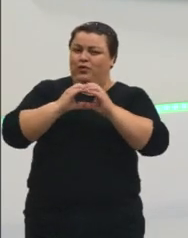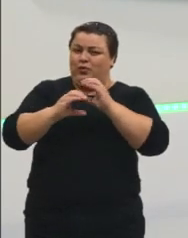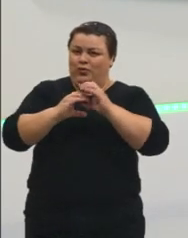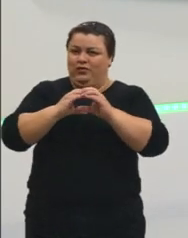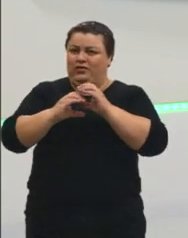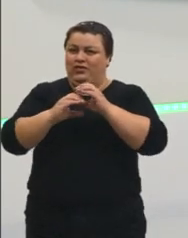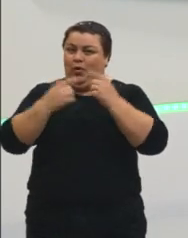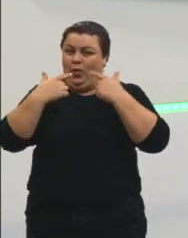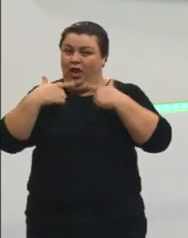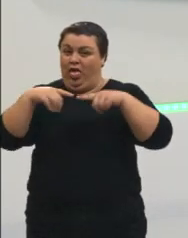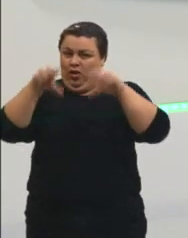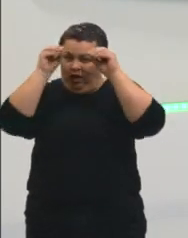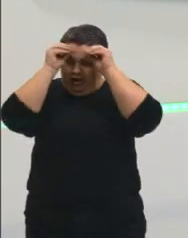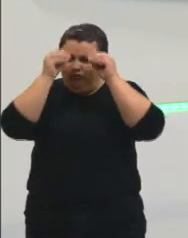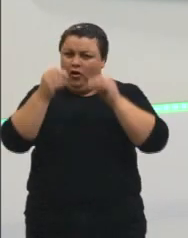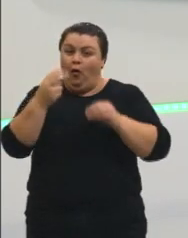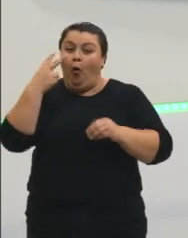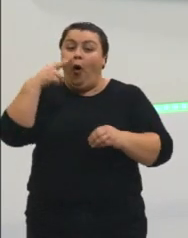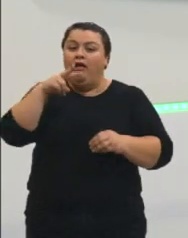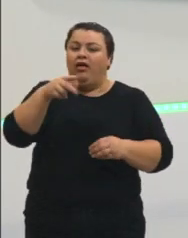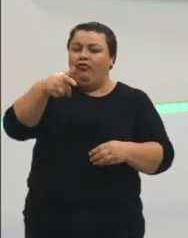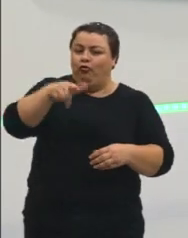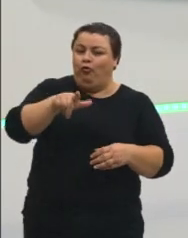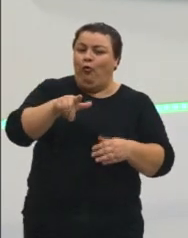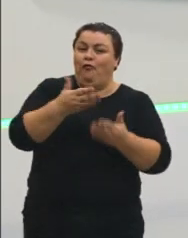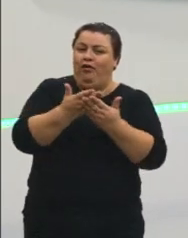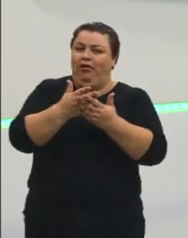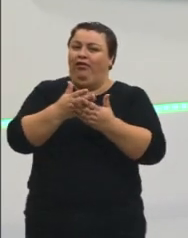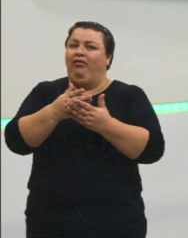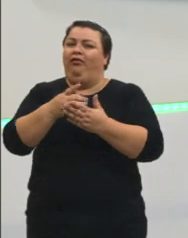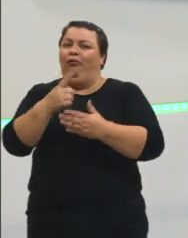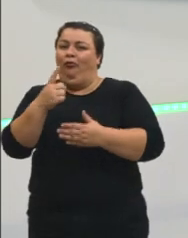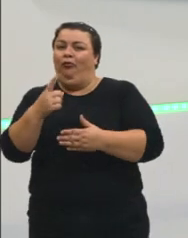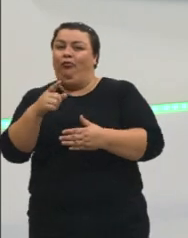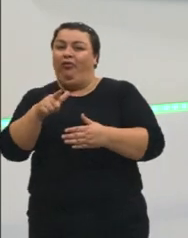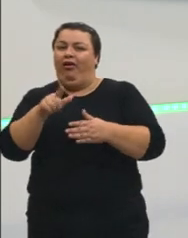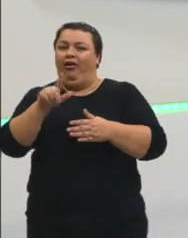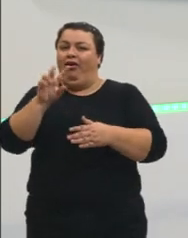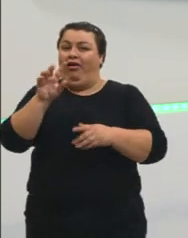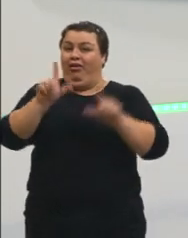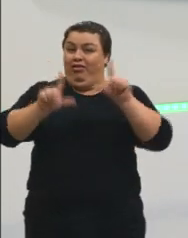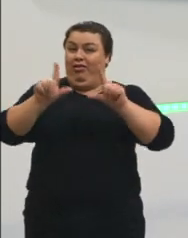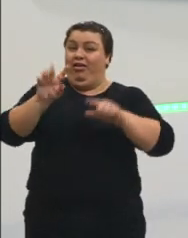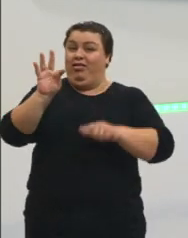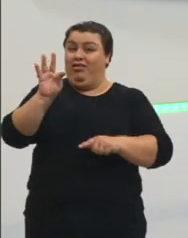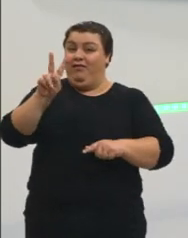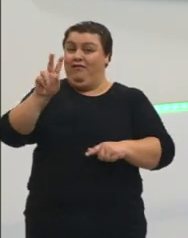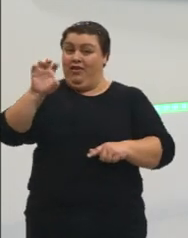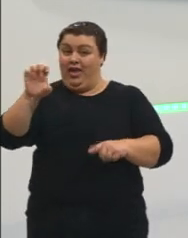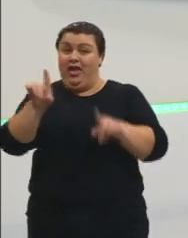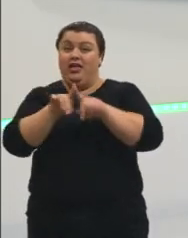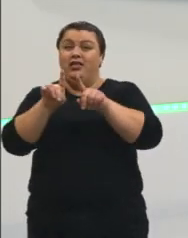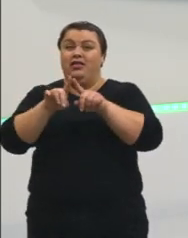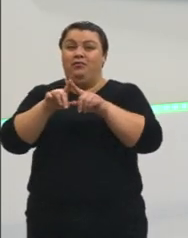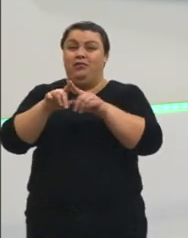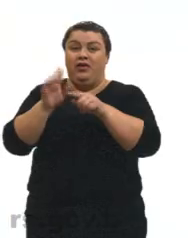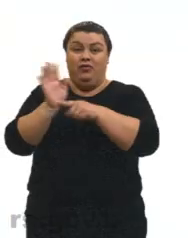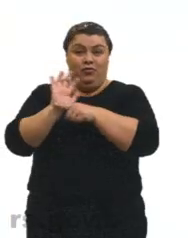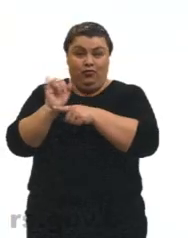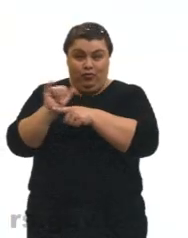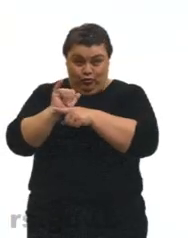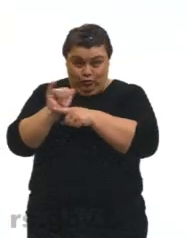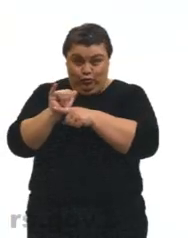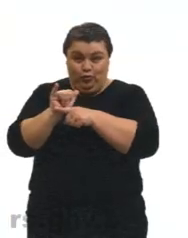linguagem que toma lá aula ou e assistir na TV assiste também no YouTube tá oi